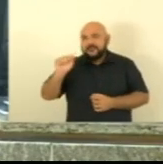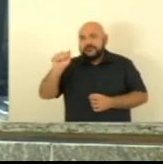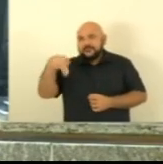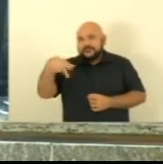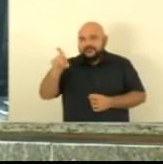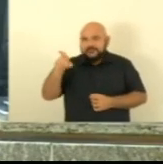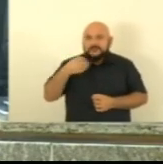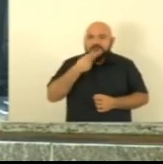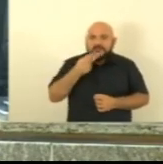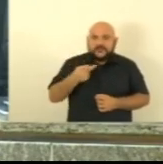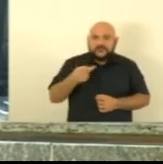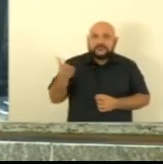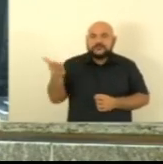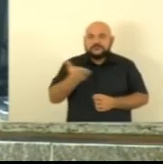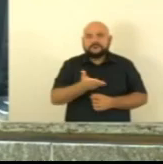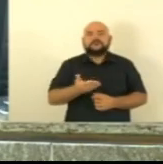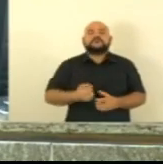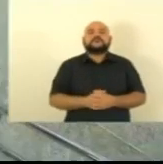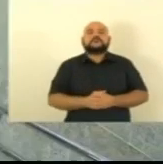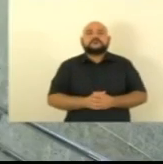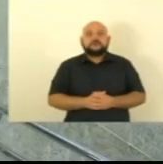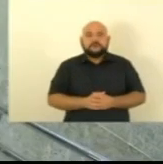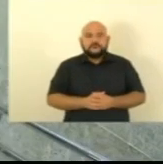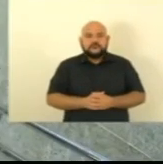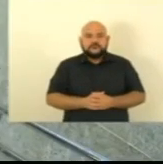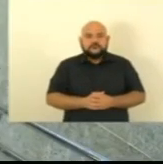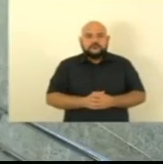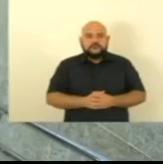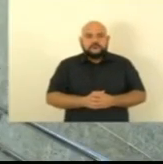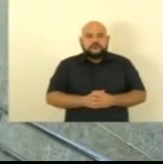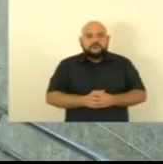Deputado Alan, com a palavra para justificar o voto.